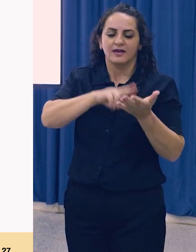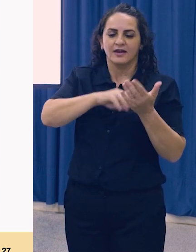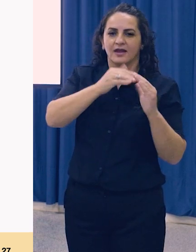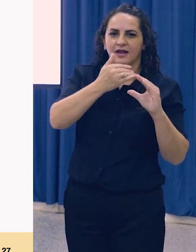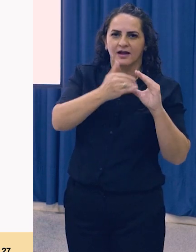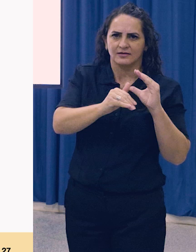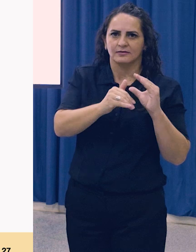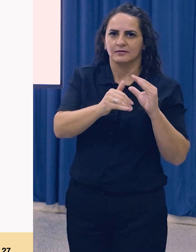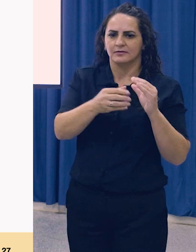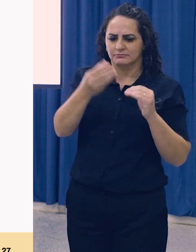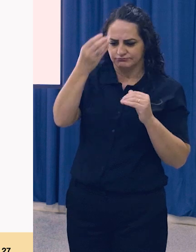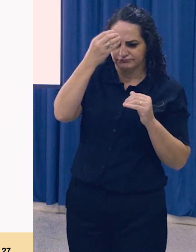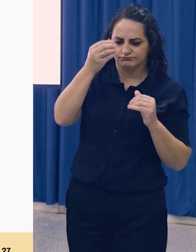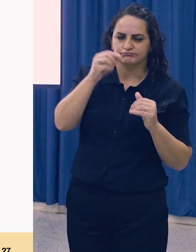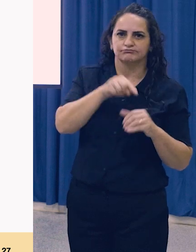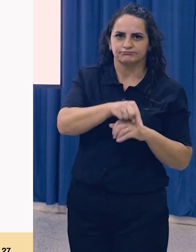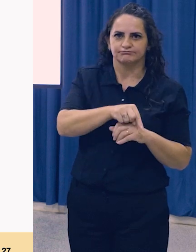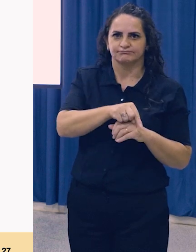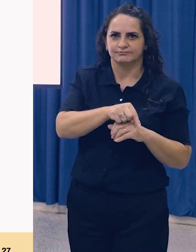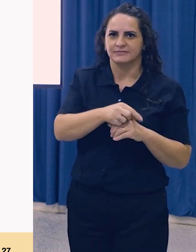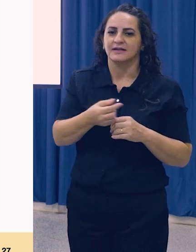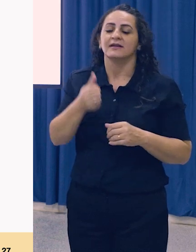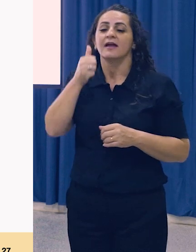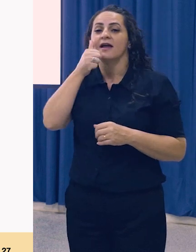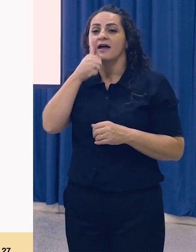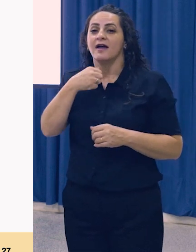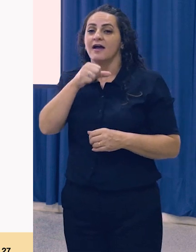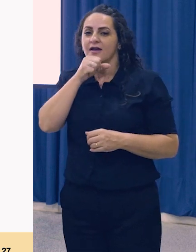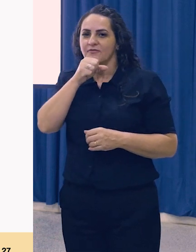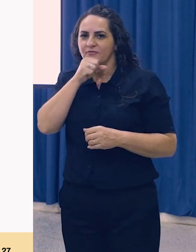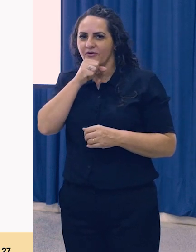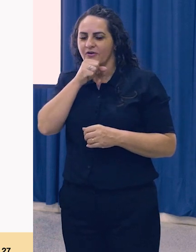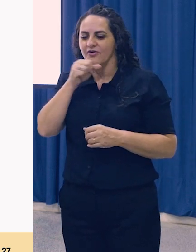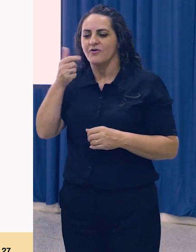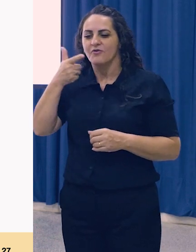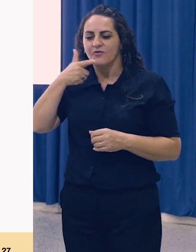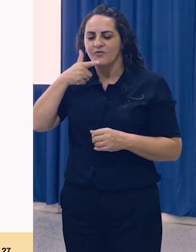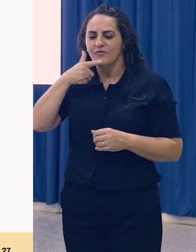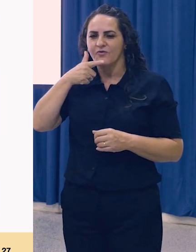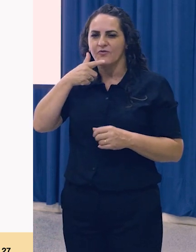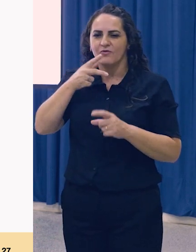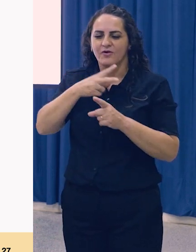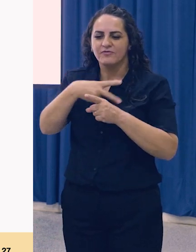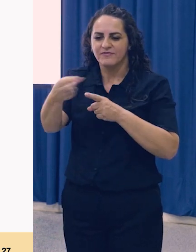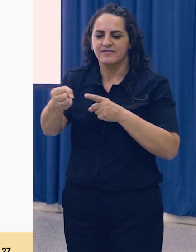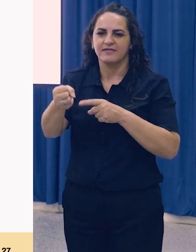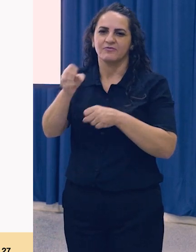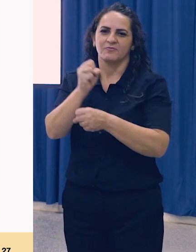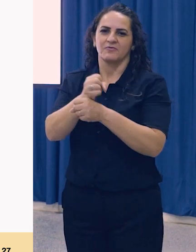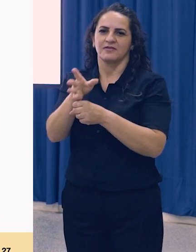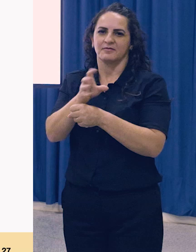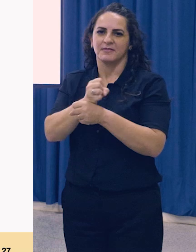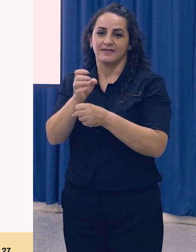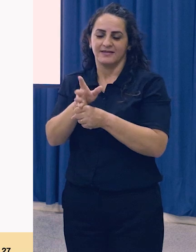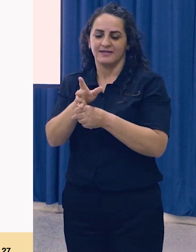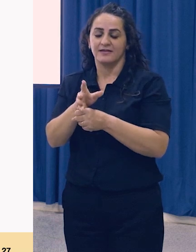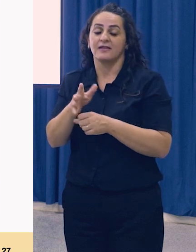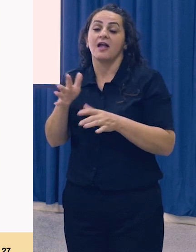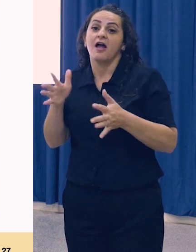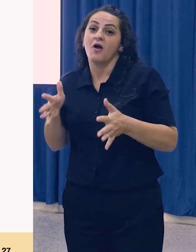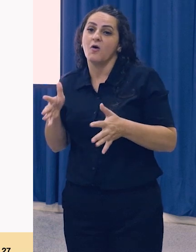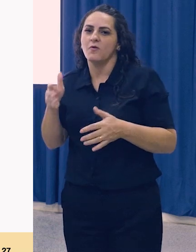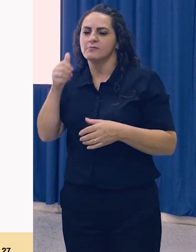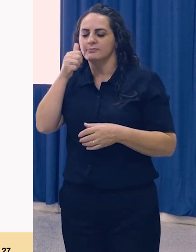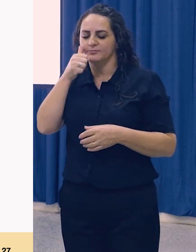recebemos. A avó, aos vencedores, batatas. E a filha, ela cultiva um